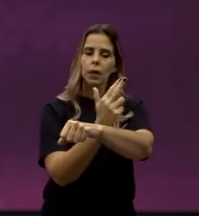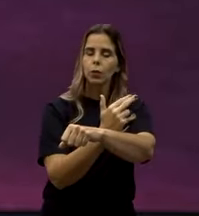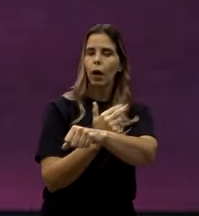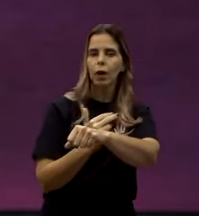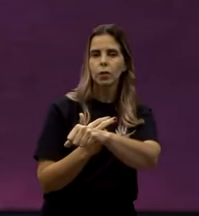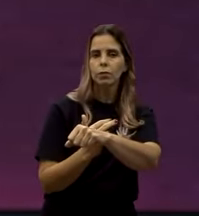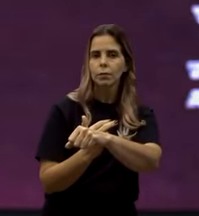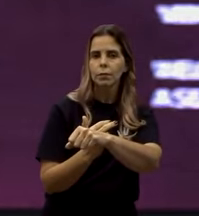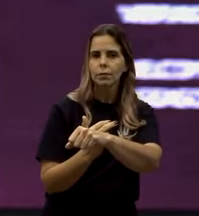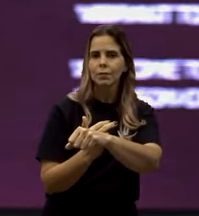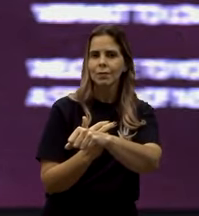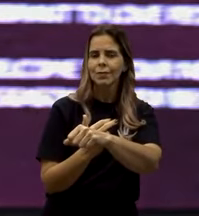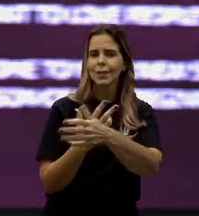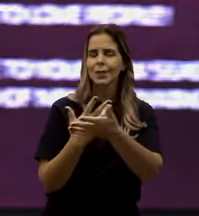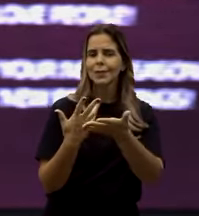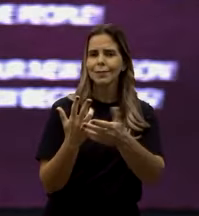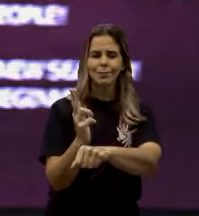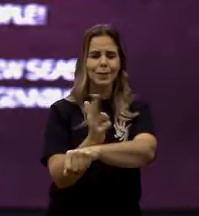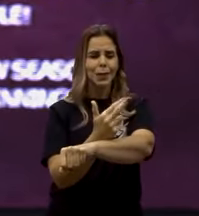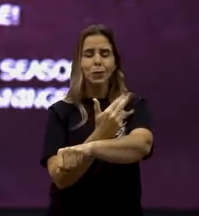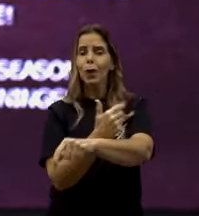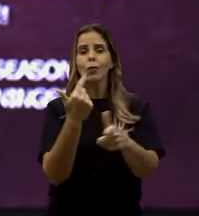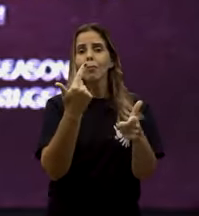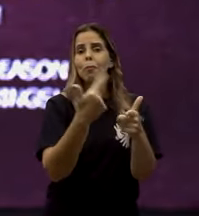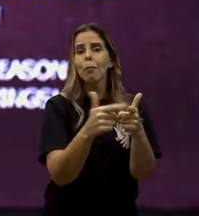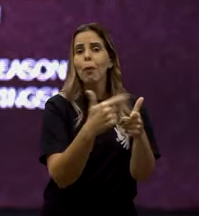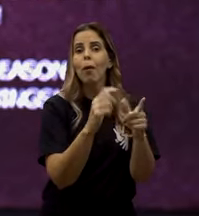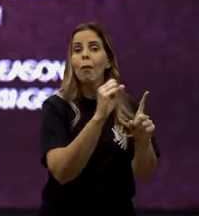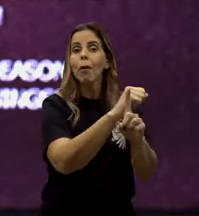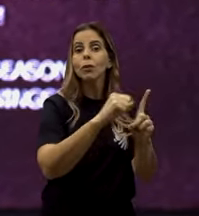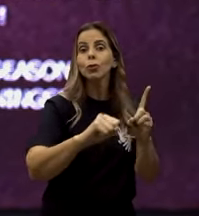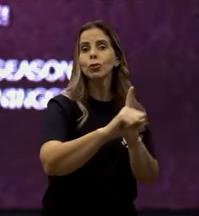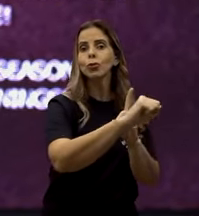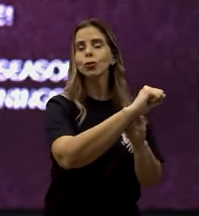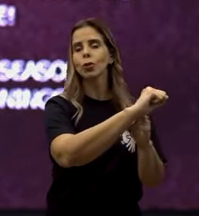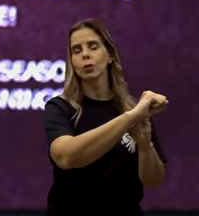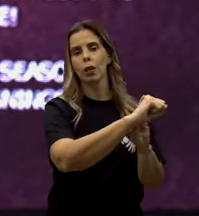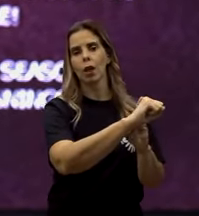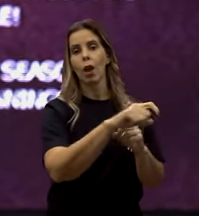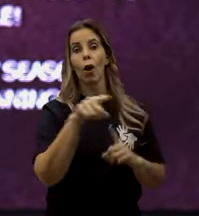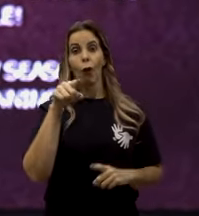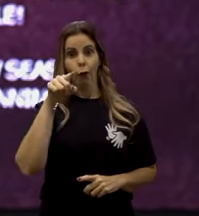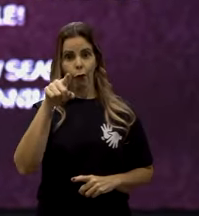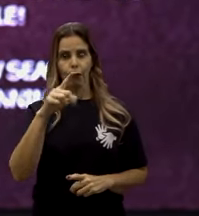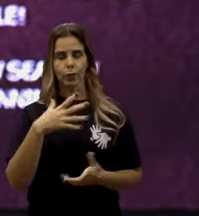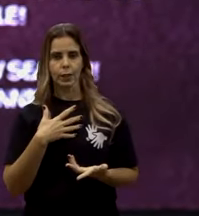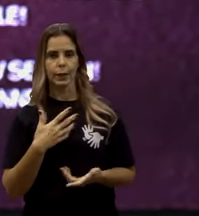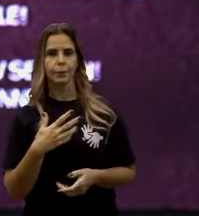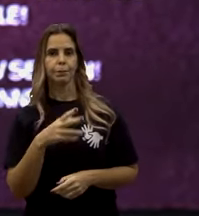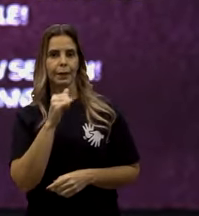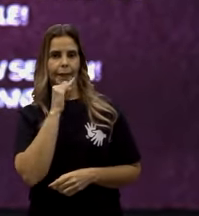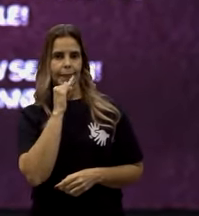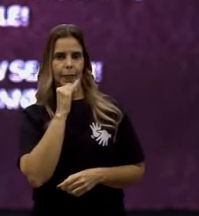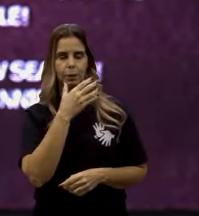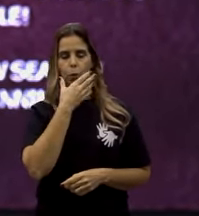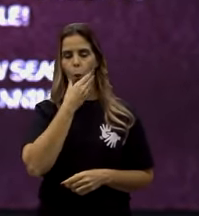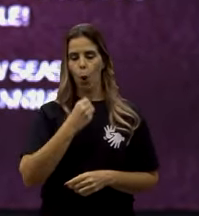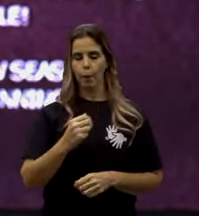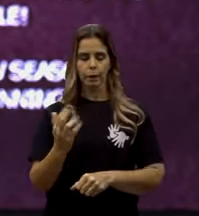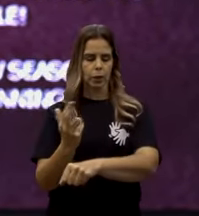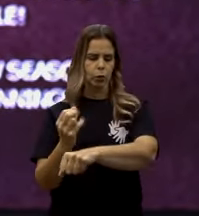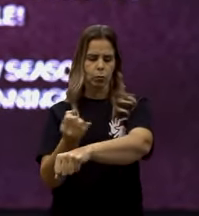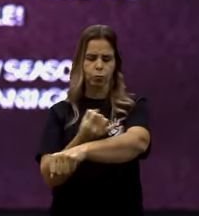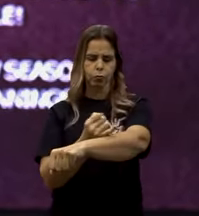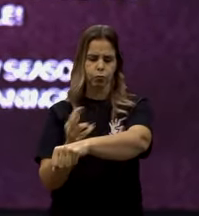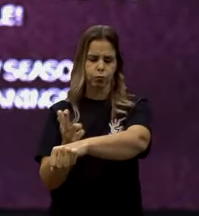tua relação com Deus tatuagem é um problema para você com a sociedade você todo tatuado vai arrumar emprego tem mais dificuldade de arrumar você